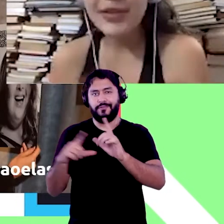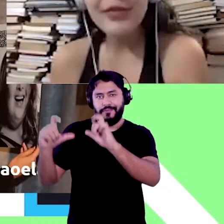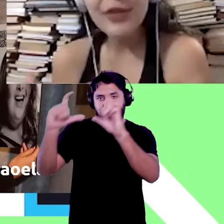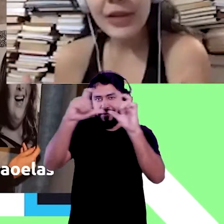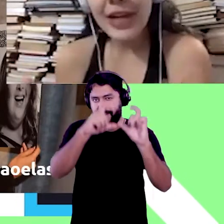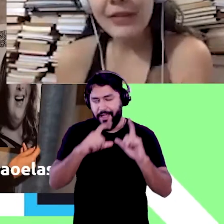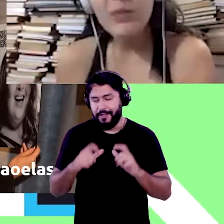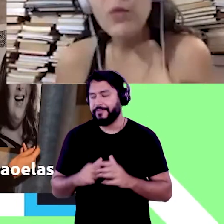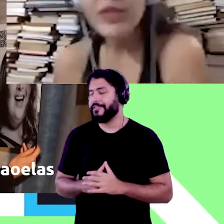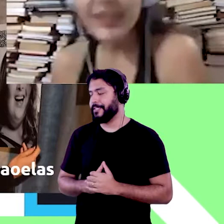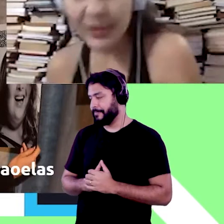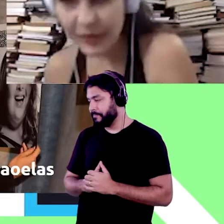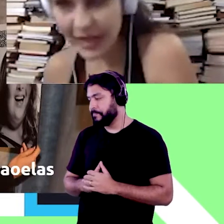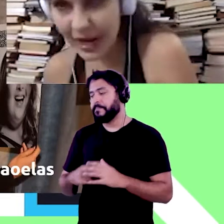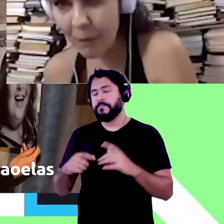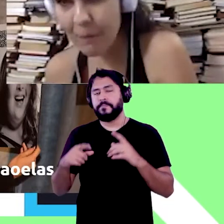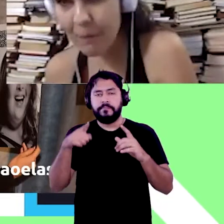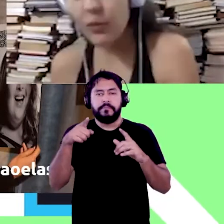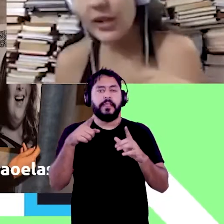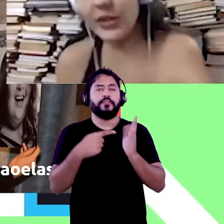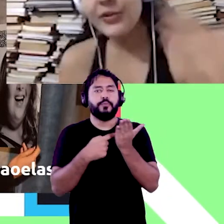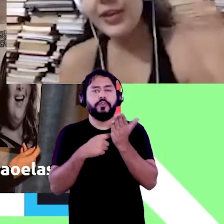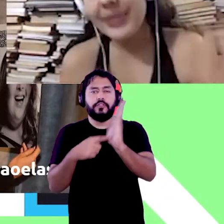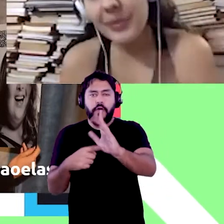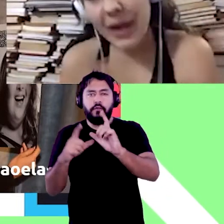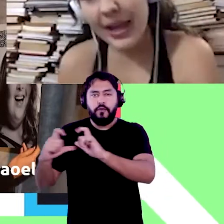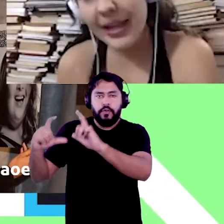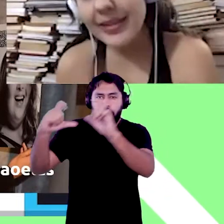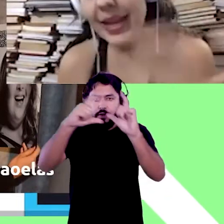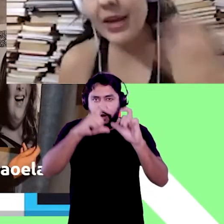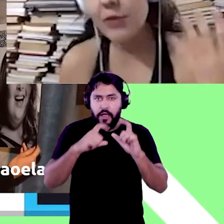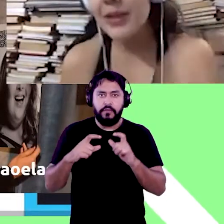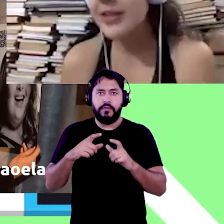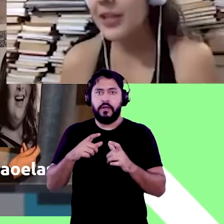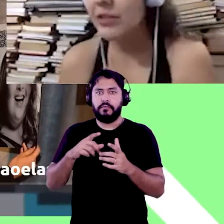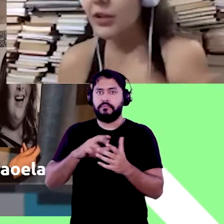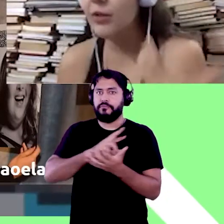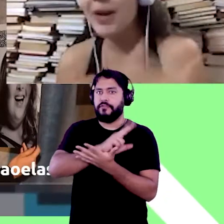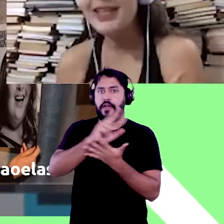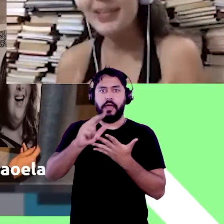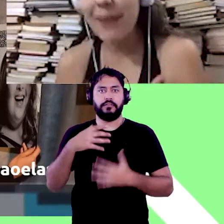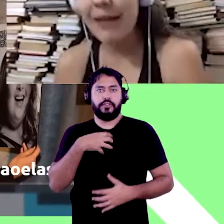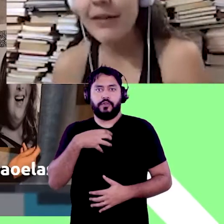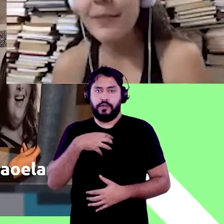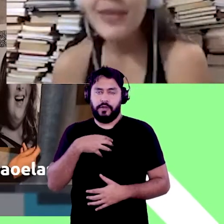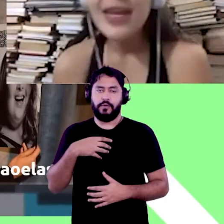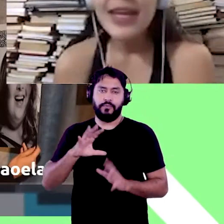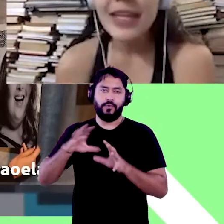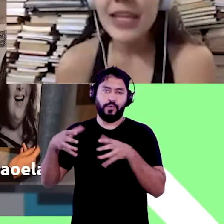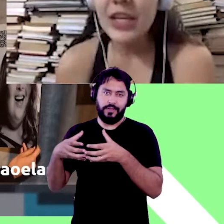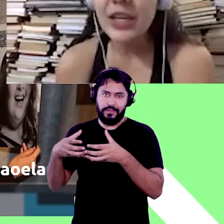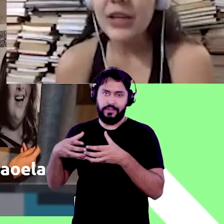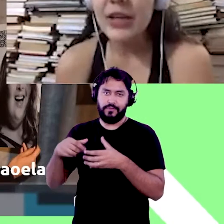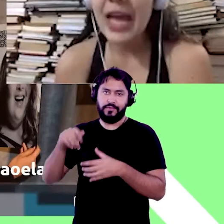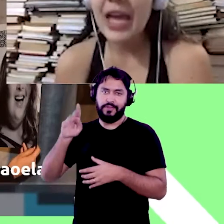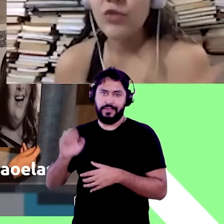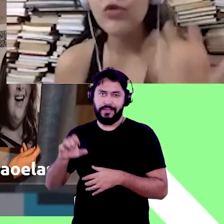exposição fotográfica multissensorial pelo coletivo Quem São Elas, que era uma iniciativa que eu participava,